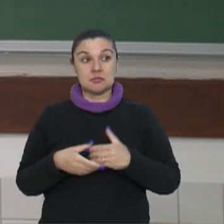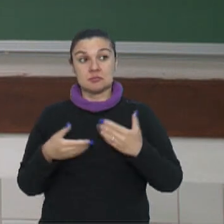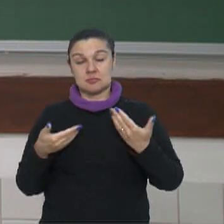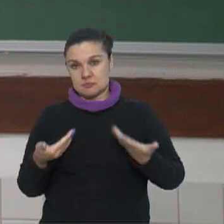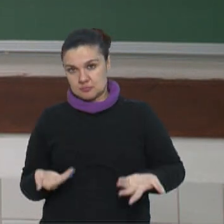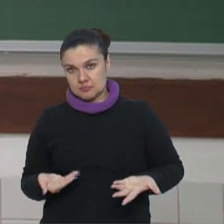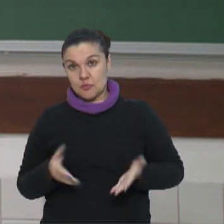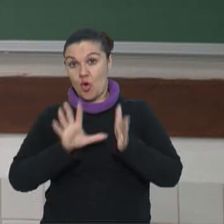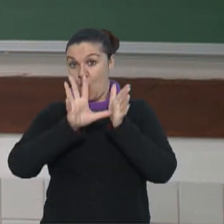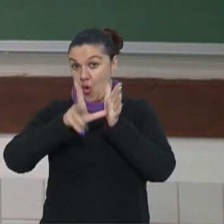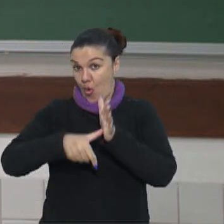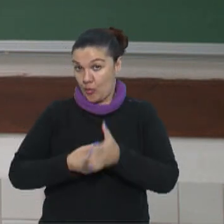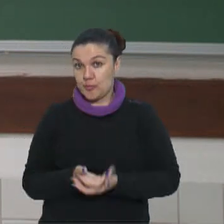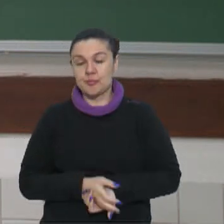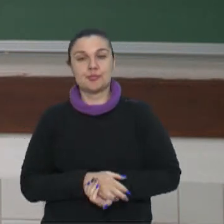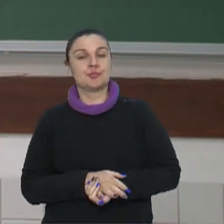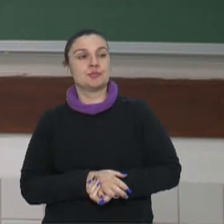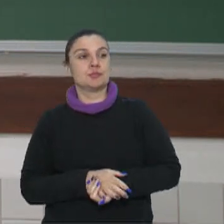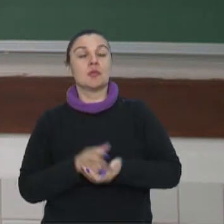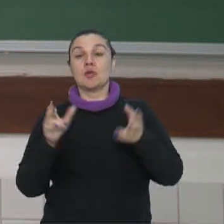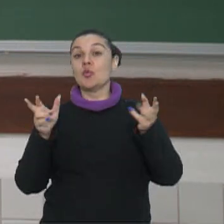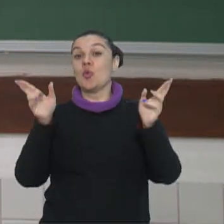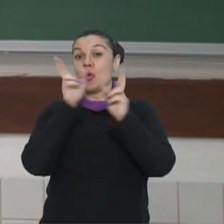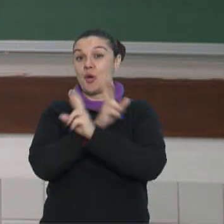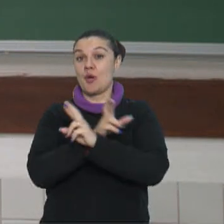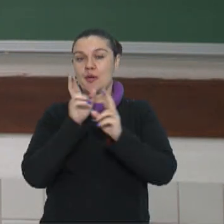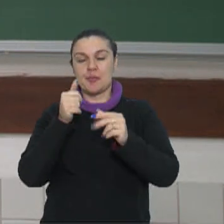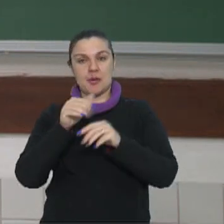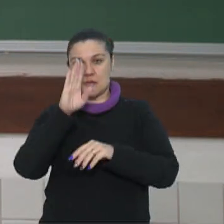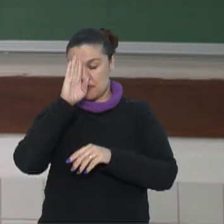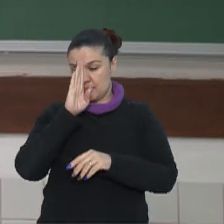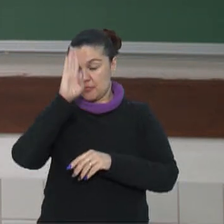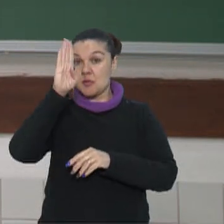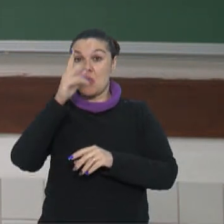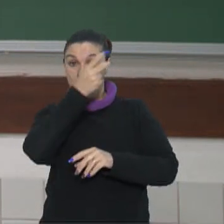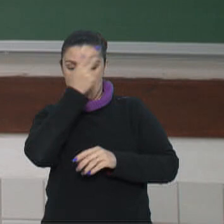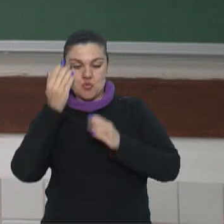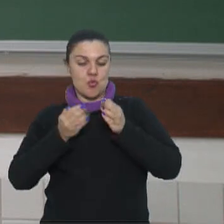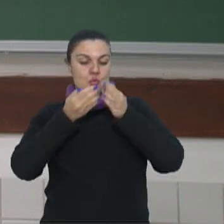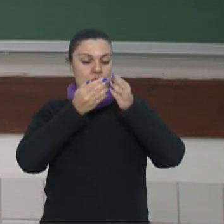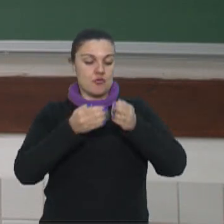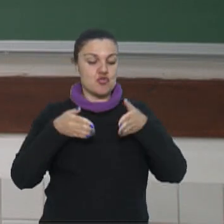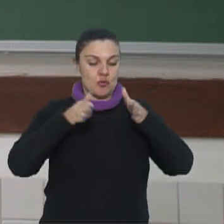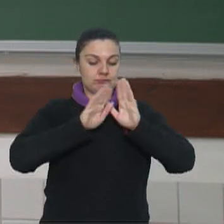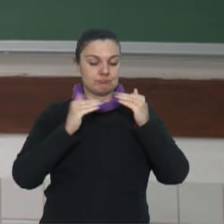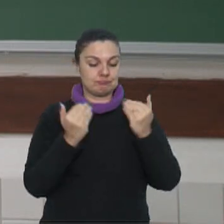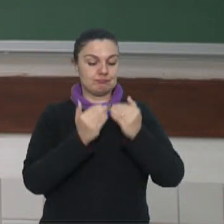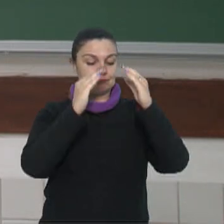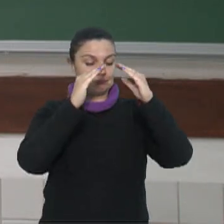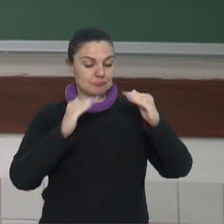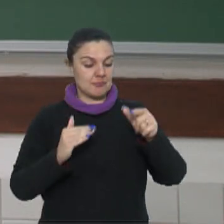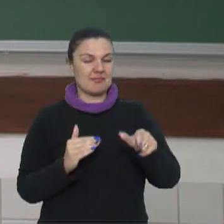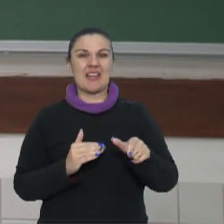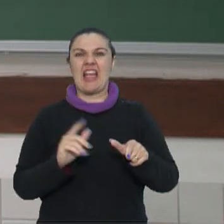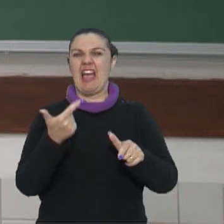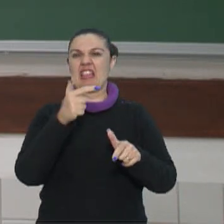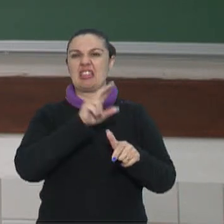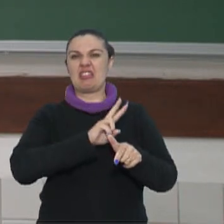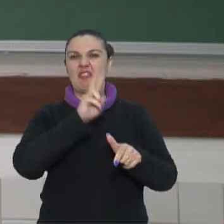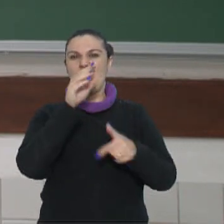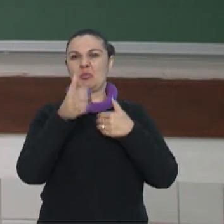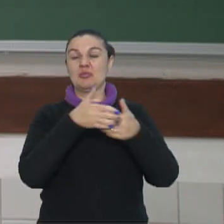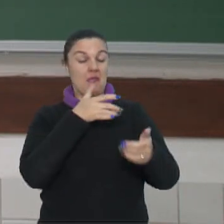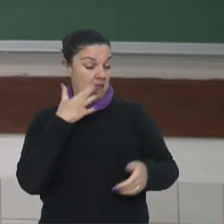Enfim, roubos, né? Tudo isso você tem que relacionar a isso, mas principalmente a colonização, né? Você vem aqui, isso para mim não tem valor,